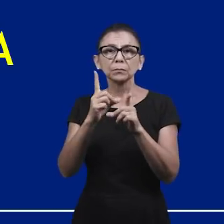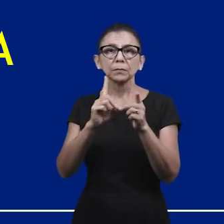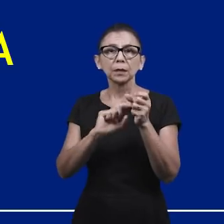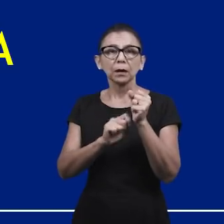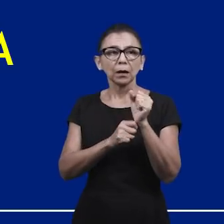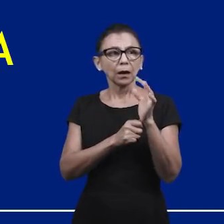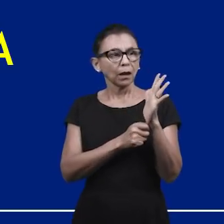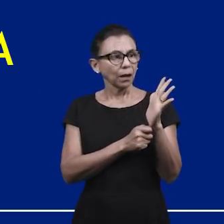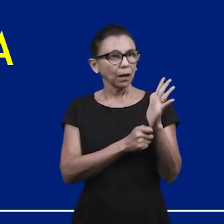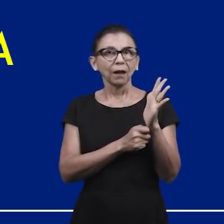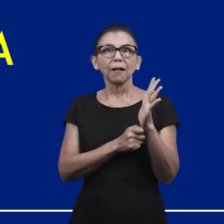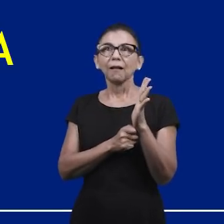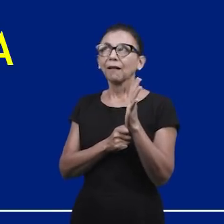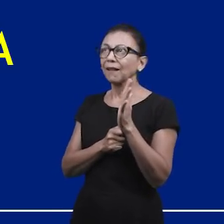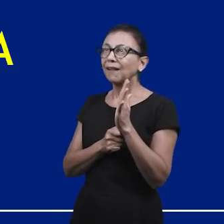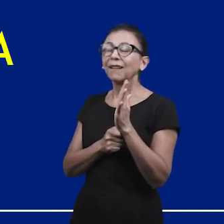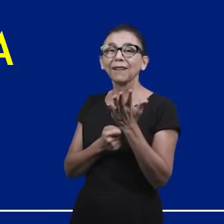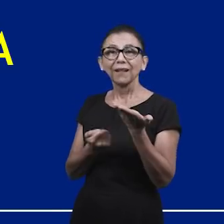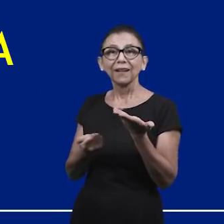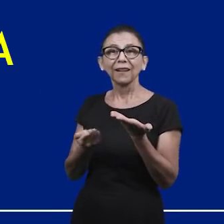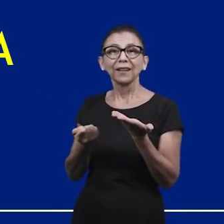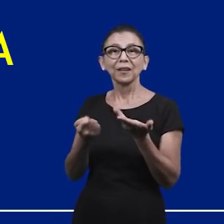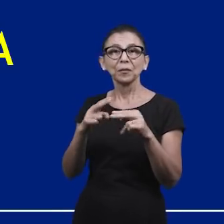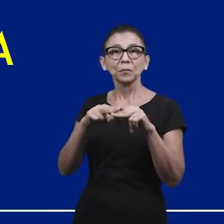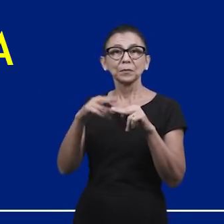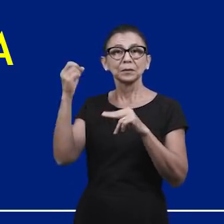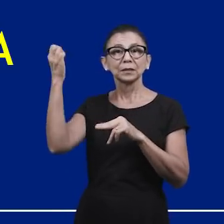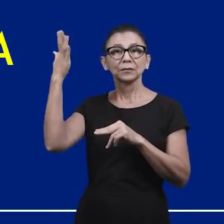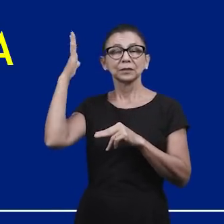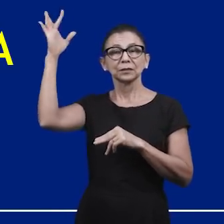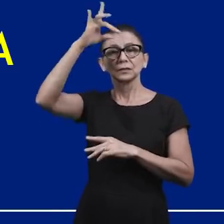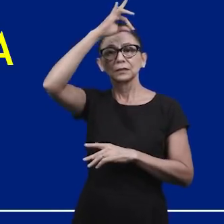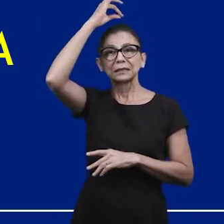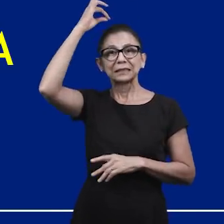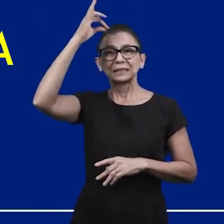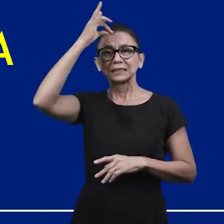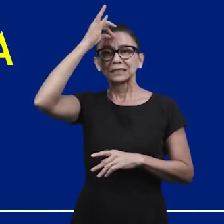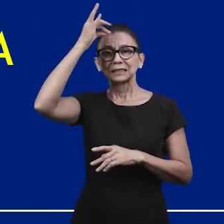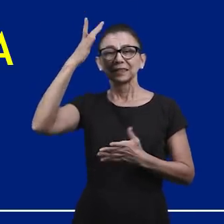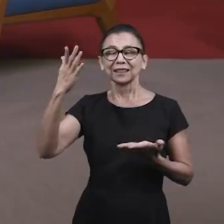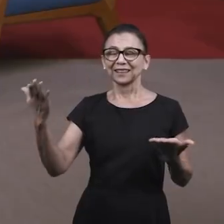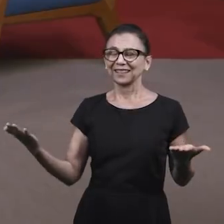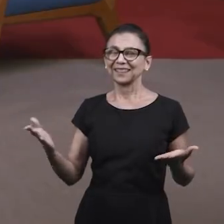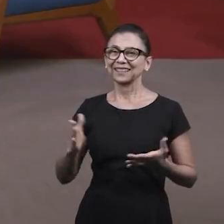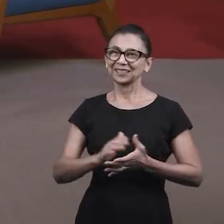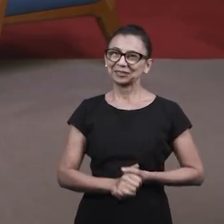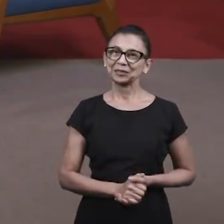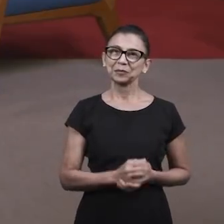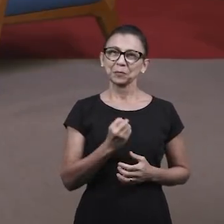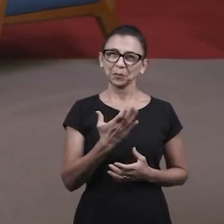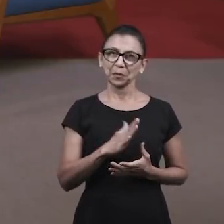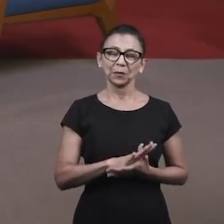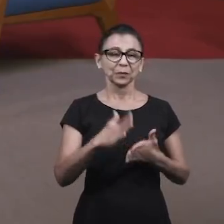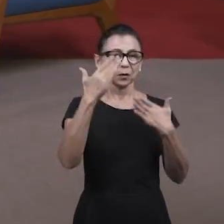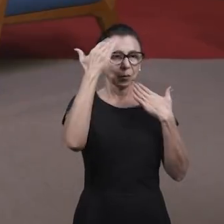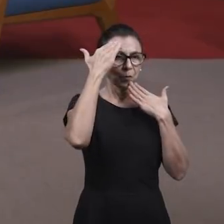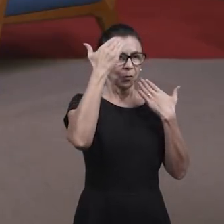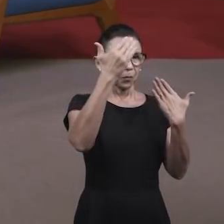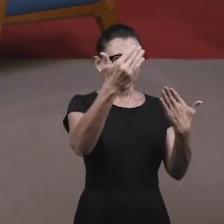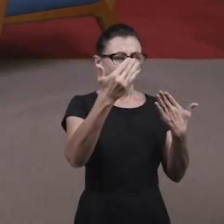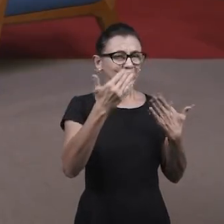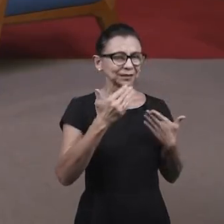família. E eu vou compartilhar agora com você o que foi enviado para nós pelo nosso irmão Ivonilson Ribeiro, ele é lá da Bahia, de Feira de